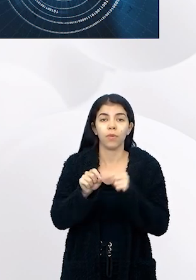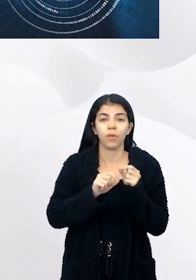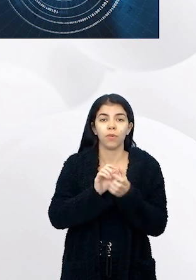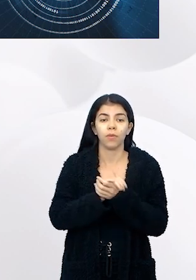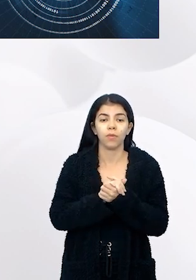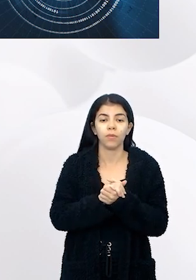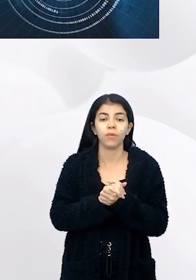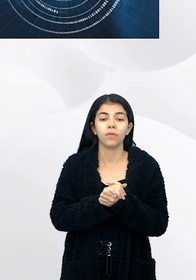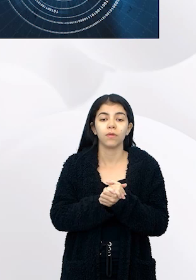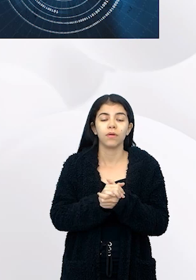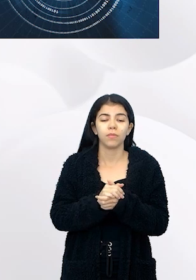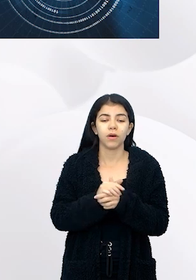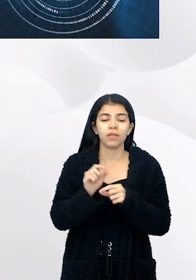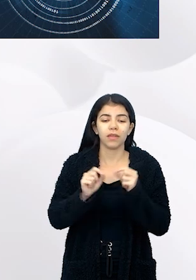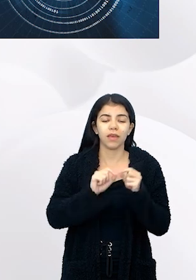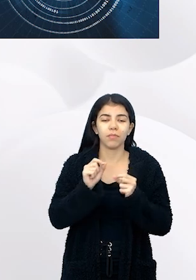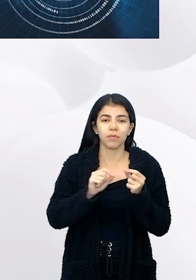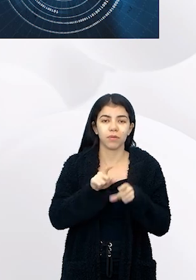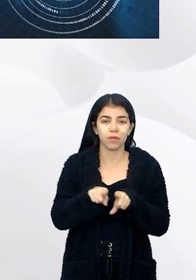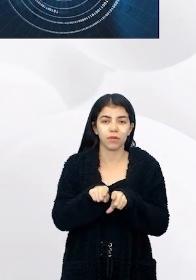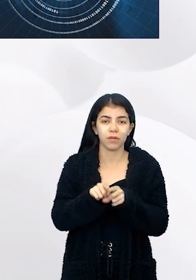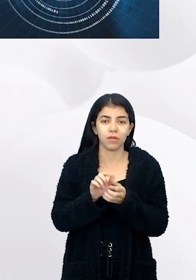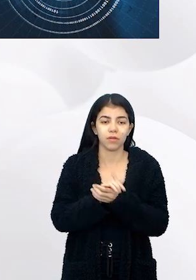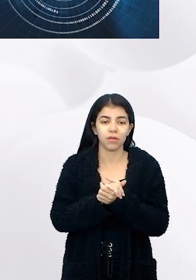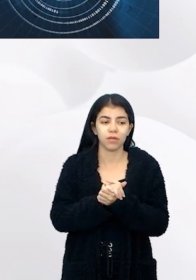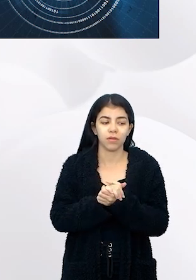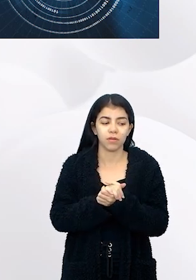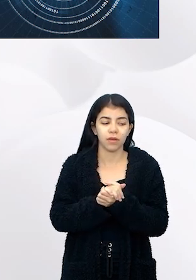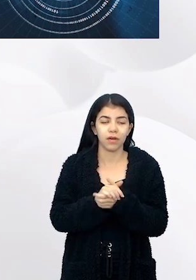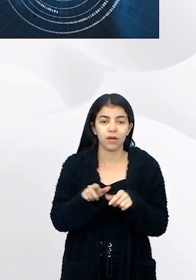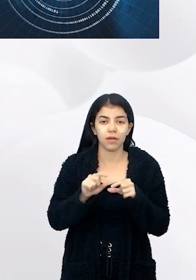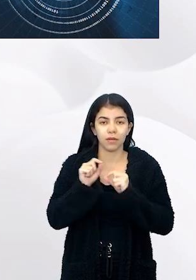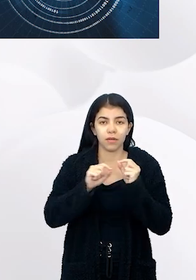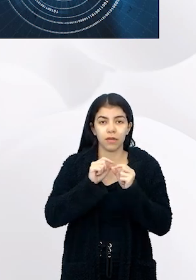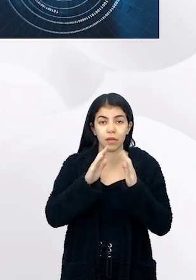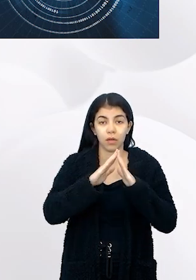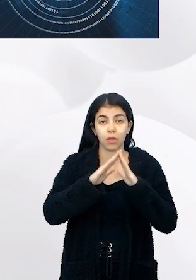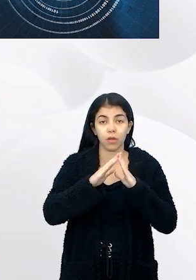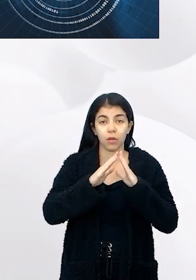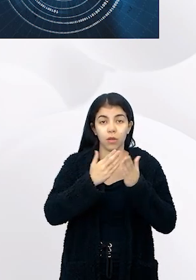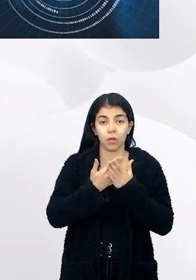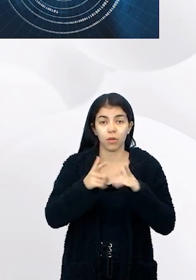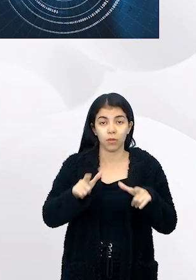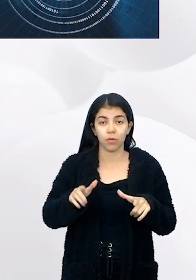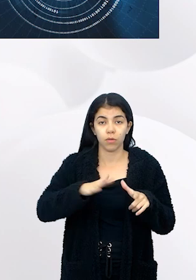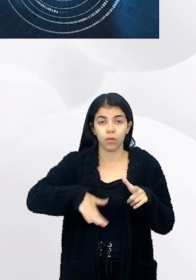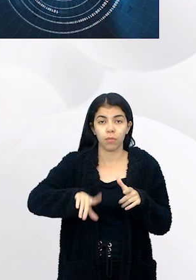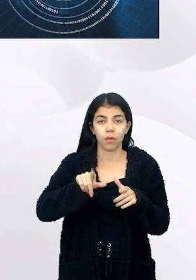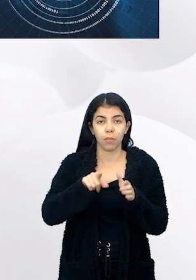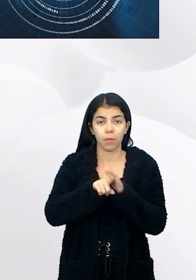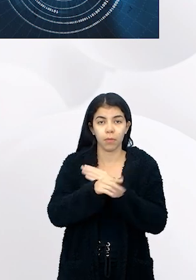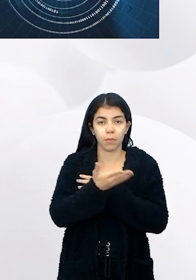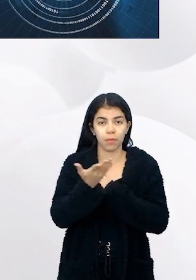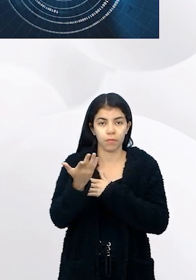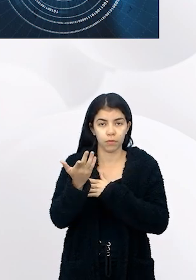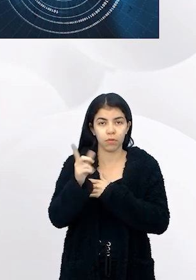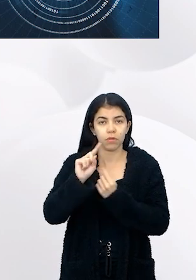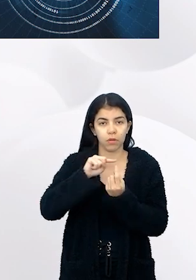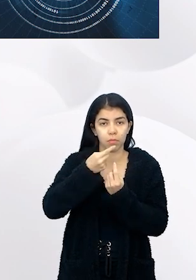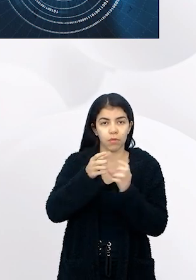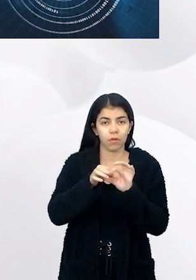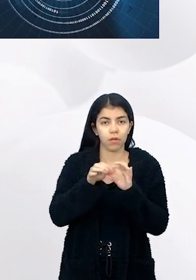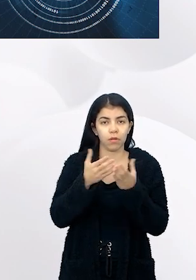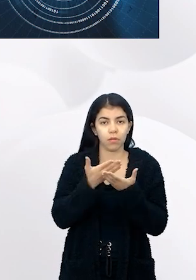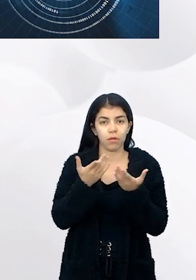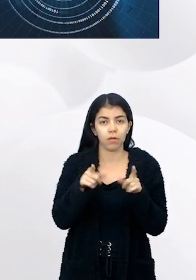nesse espaço escolar? Né? Essa cultura digital dentro desse espaço escolar. Então, é uma pergunta disparadora, vai estar à disposição para vocês.